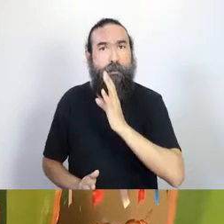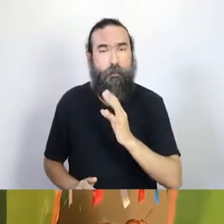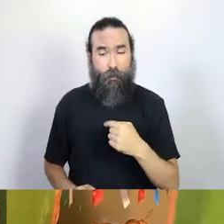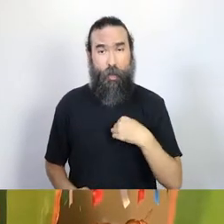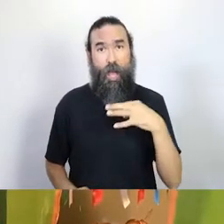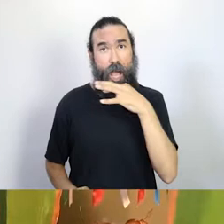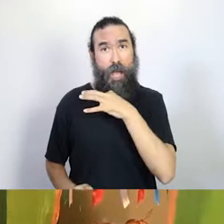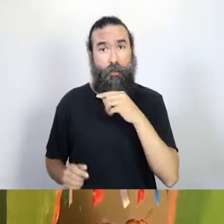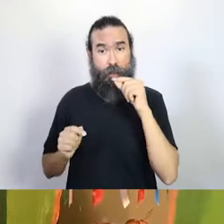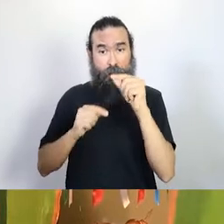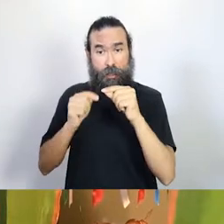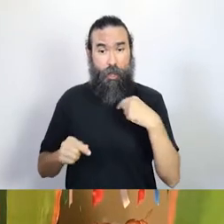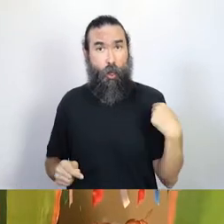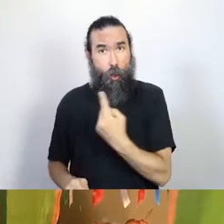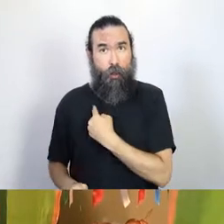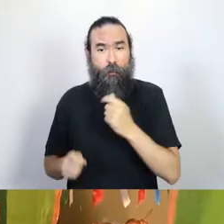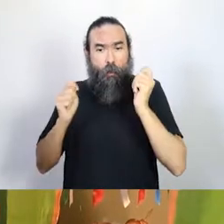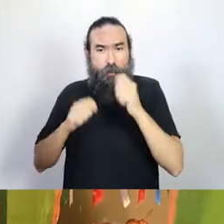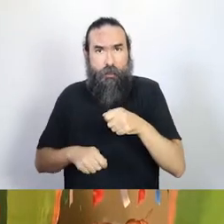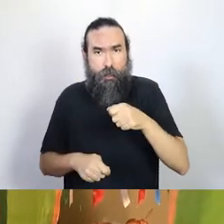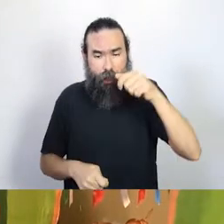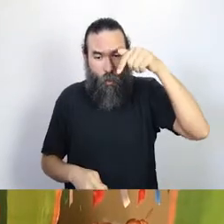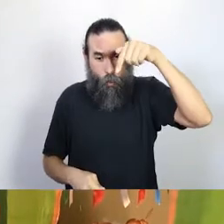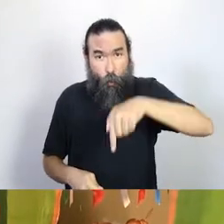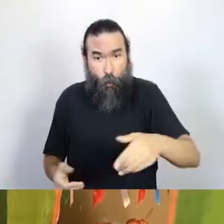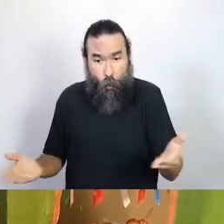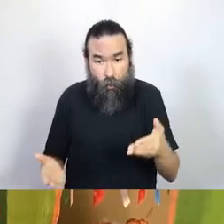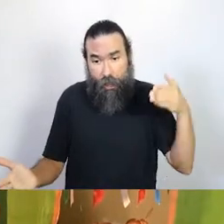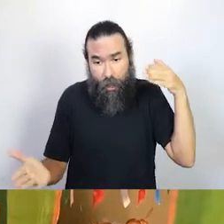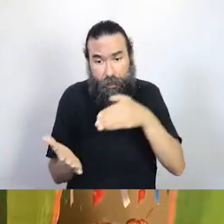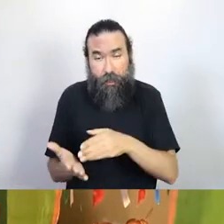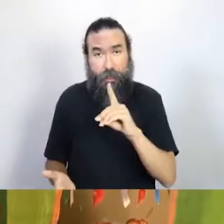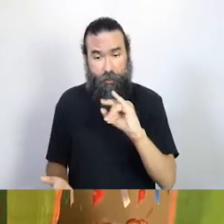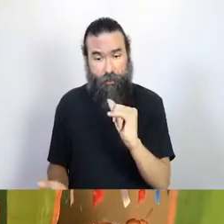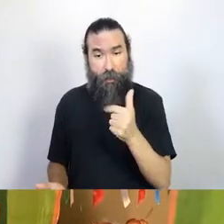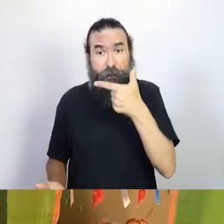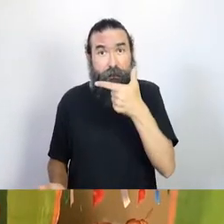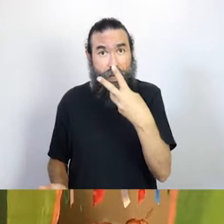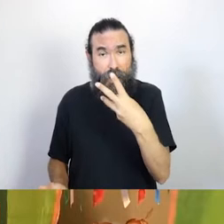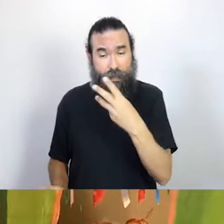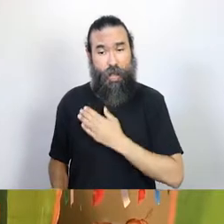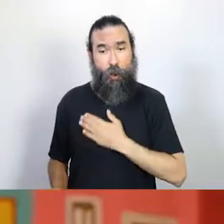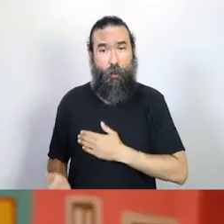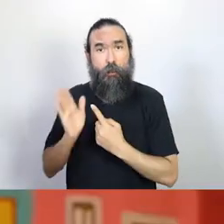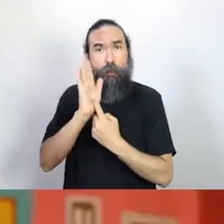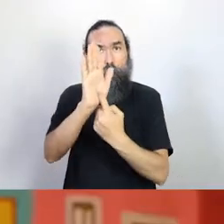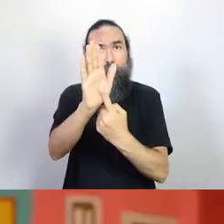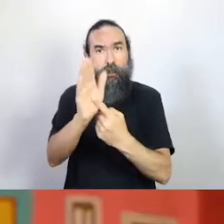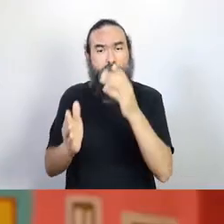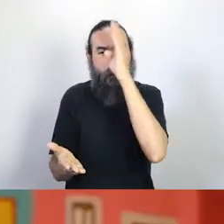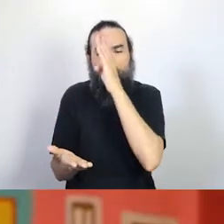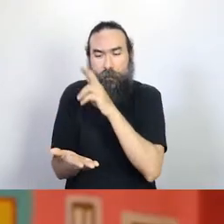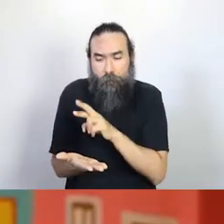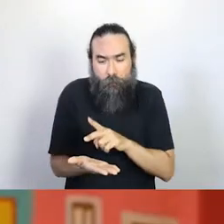hoje até o dia 23 de agosto, mostrar um pouco desse mosaico. A gente já